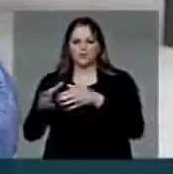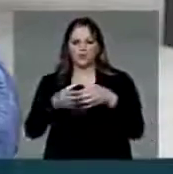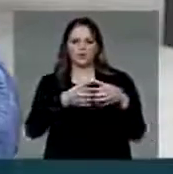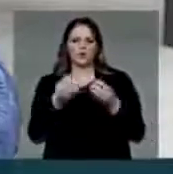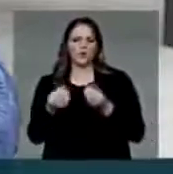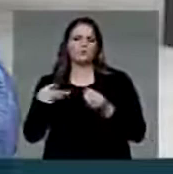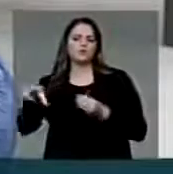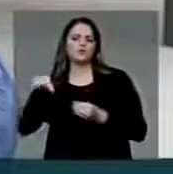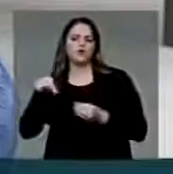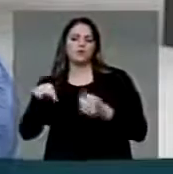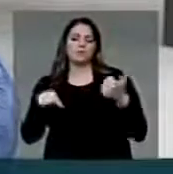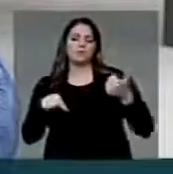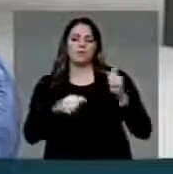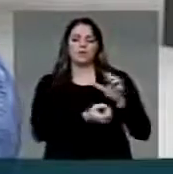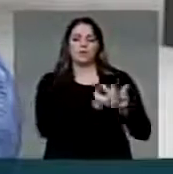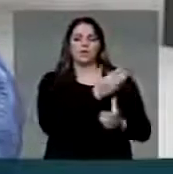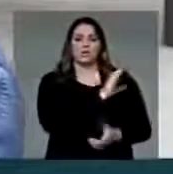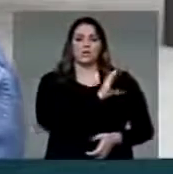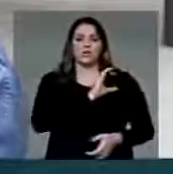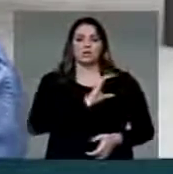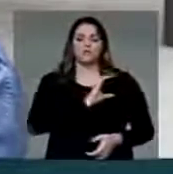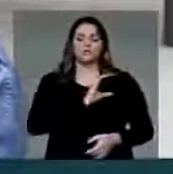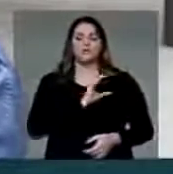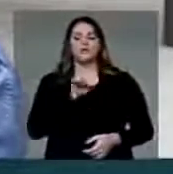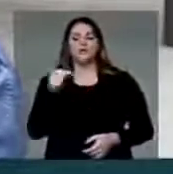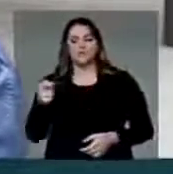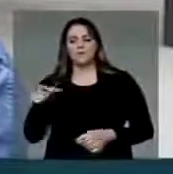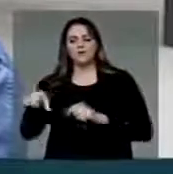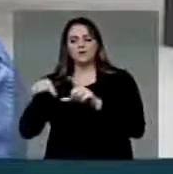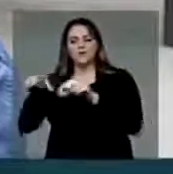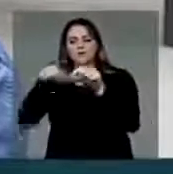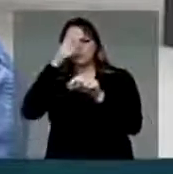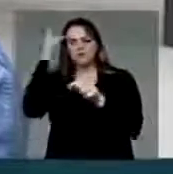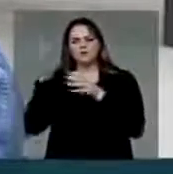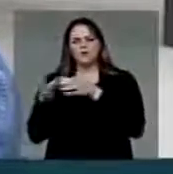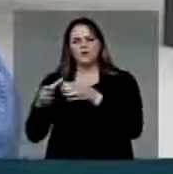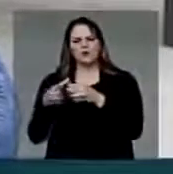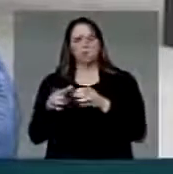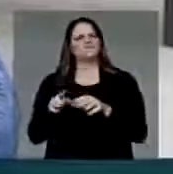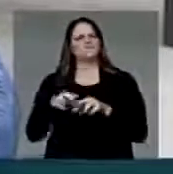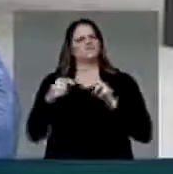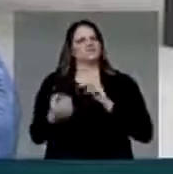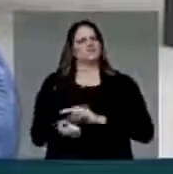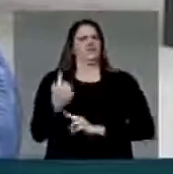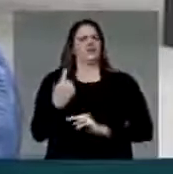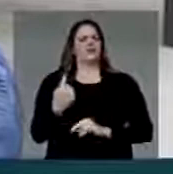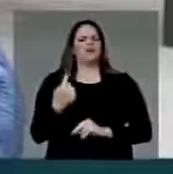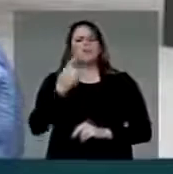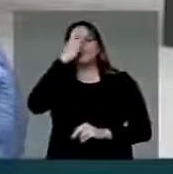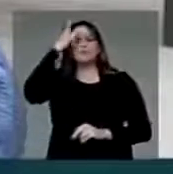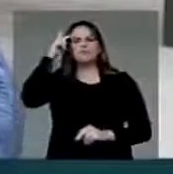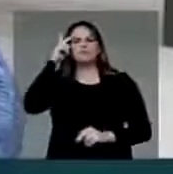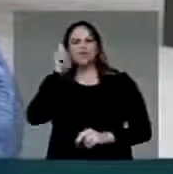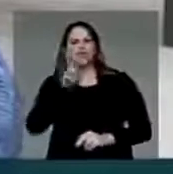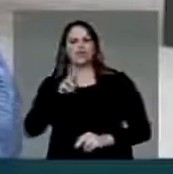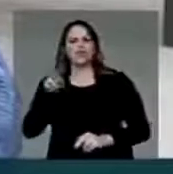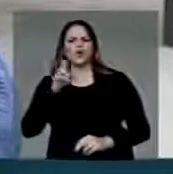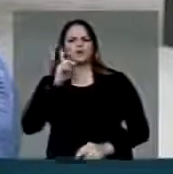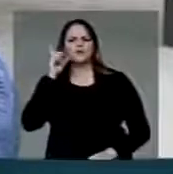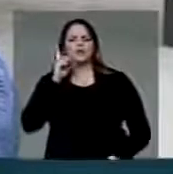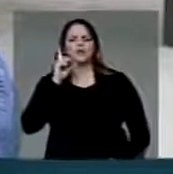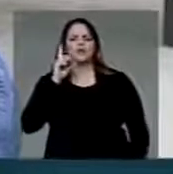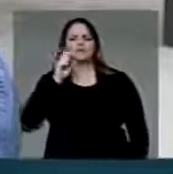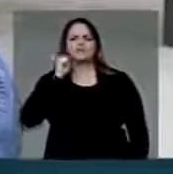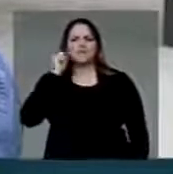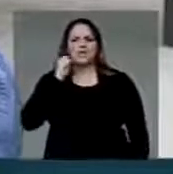após a criação de comissão, causa espécie é o fato de, no caso em questão, os nomes dos deputados e